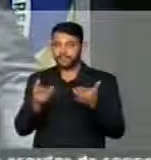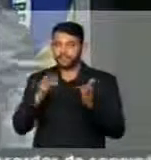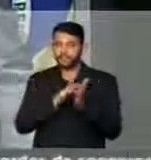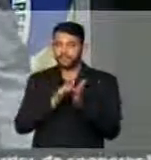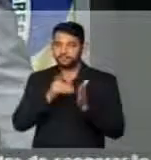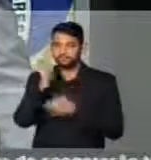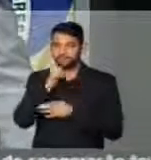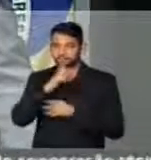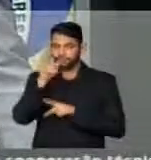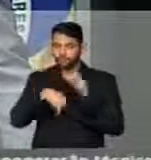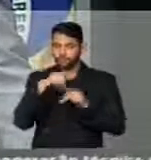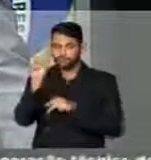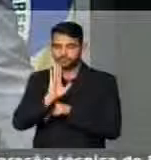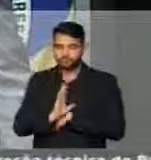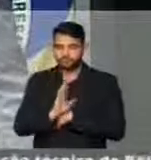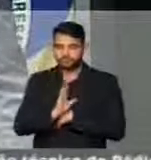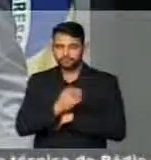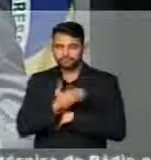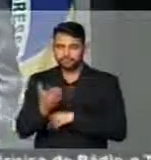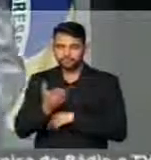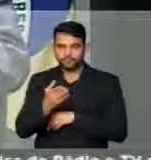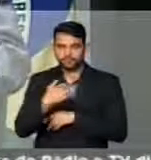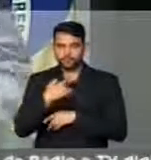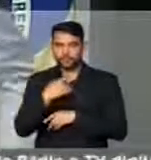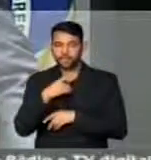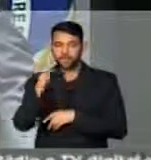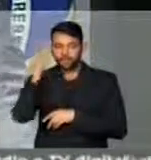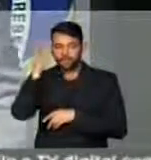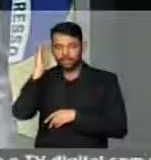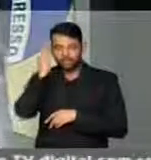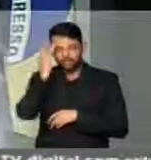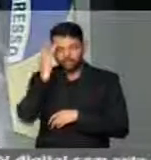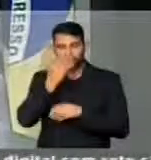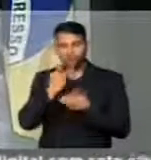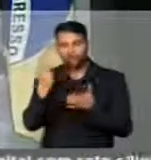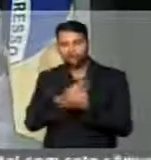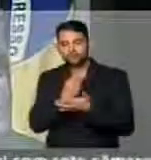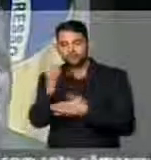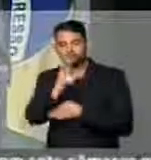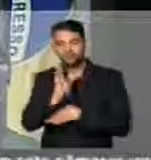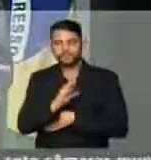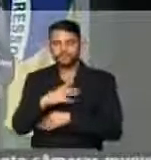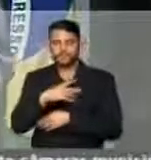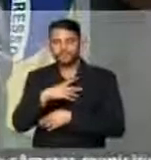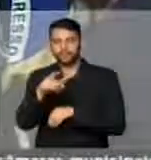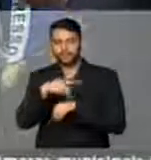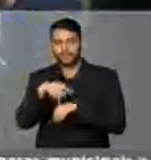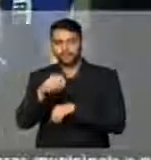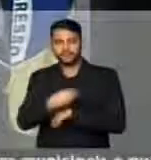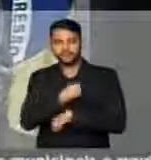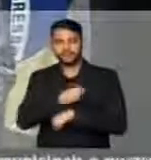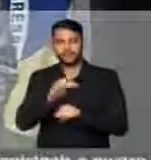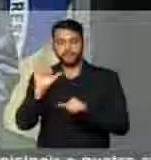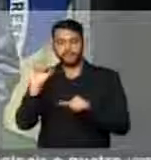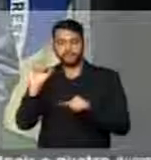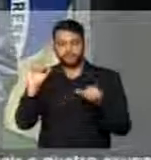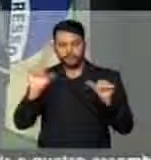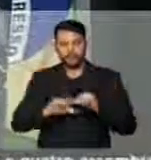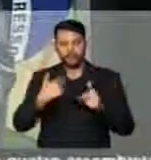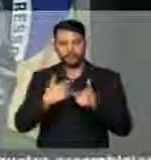uma parcela da população. A gente tem que entender o que está acontecendo hoje no país. O país vive a pior